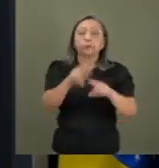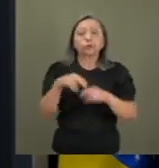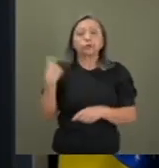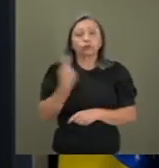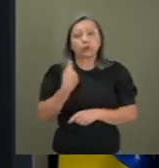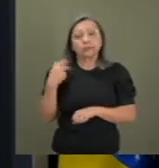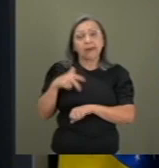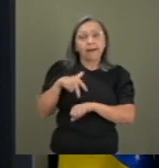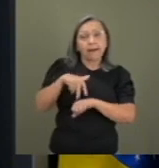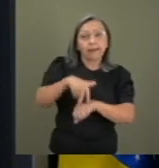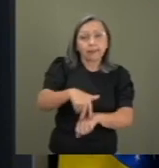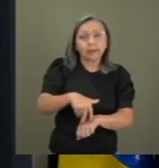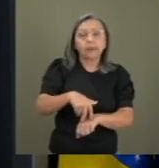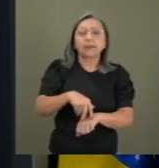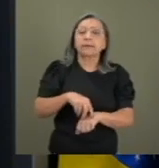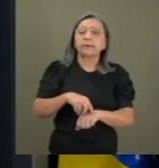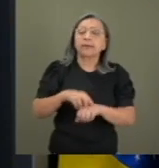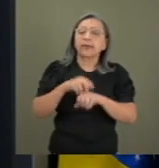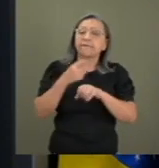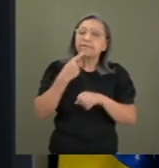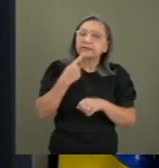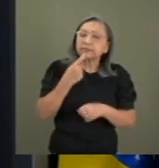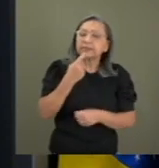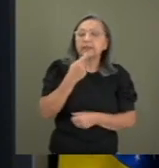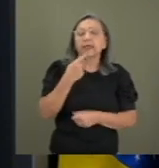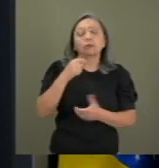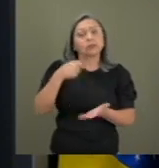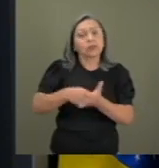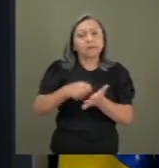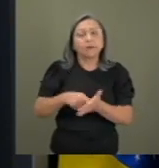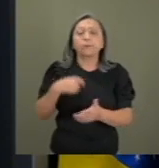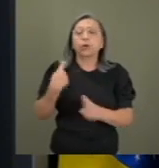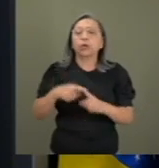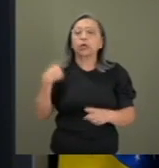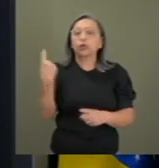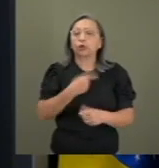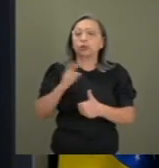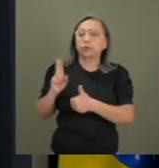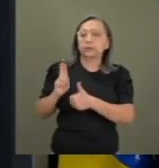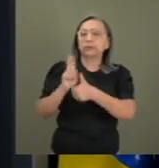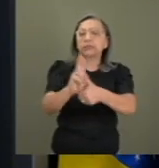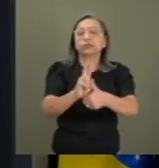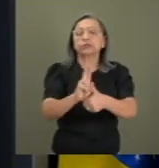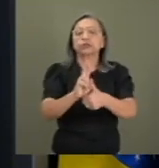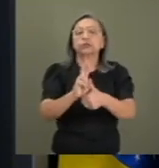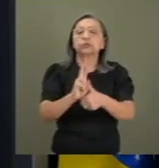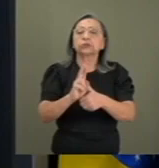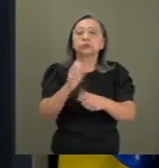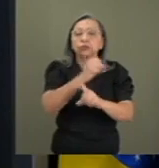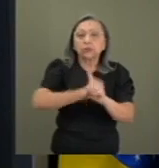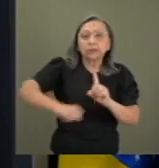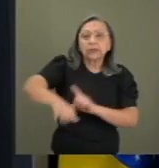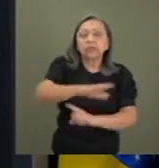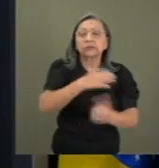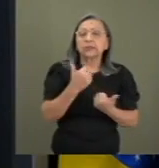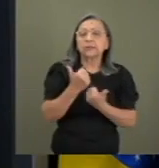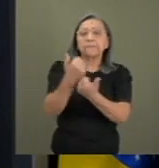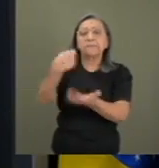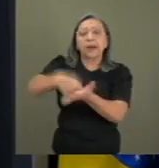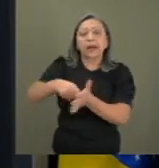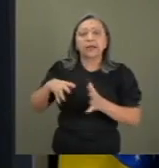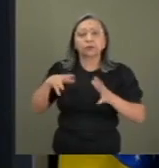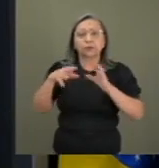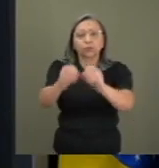aqui fazendo essa crítica que é um dever, como representante de parte de uma sociedade que sustenta tudo